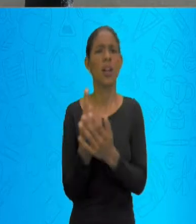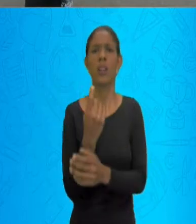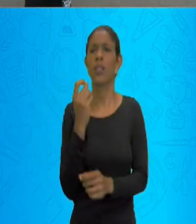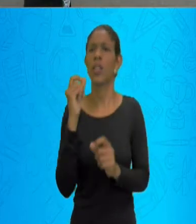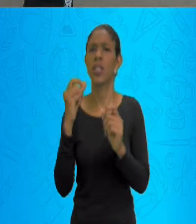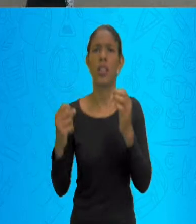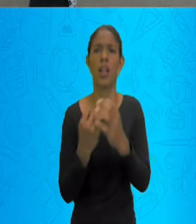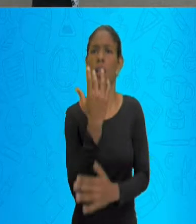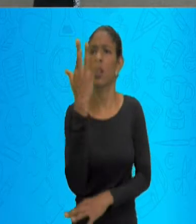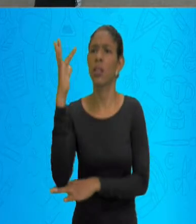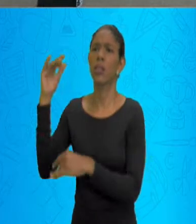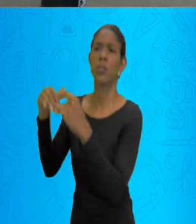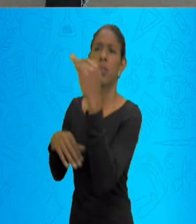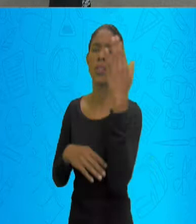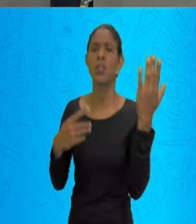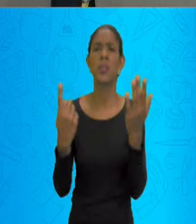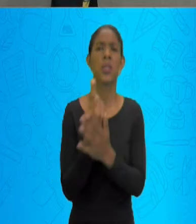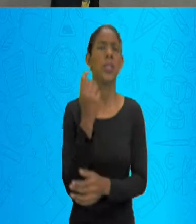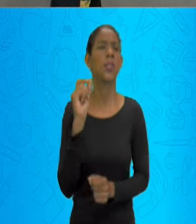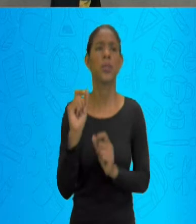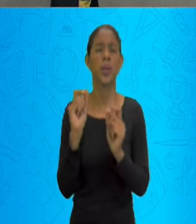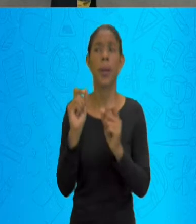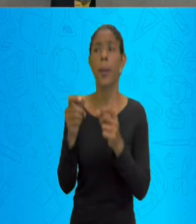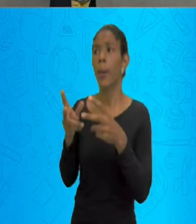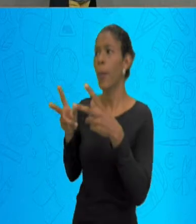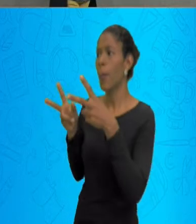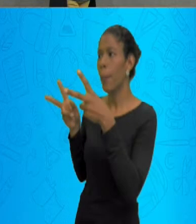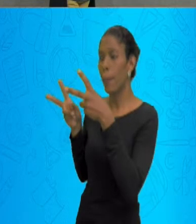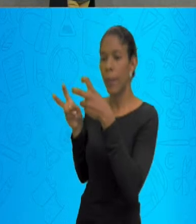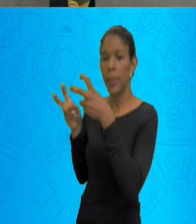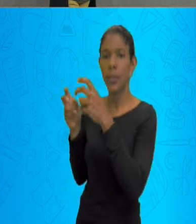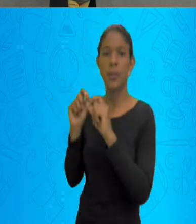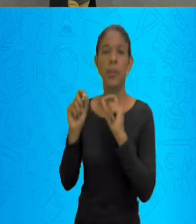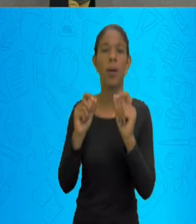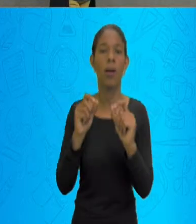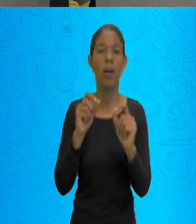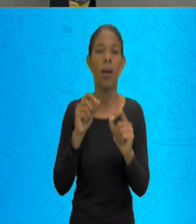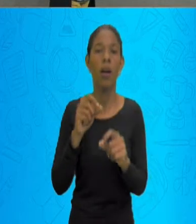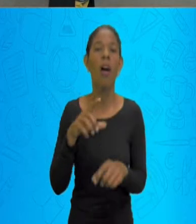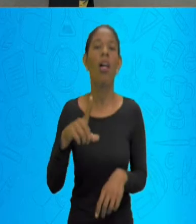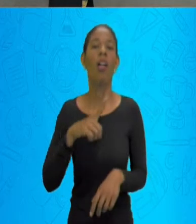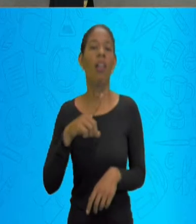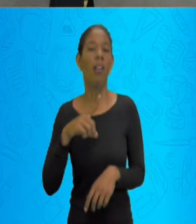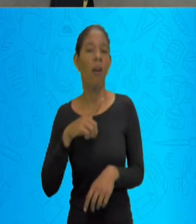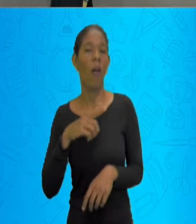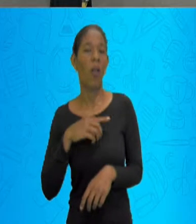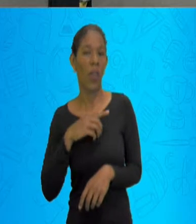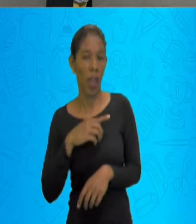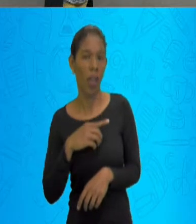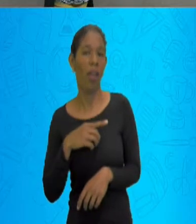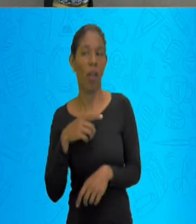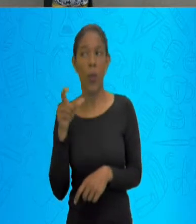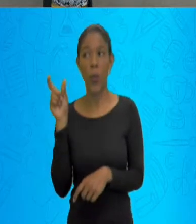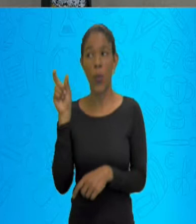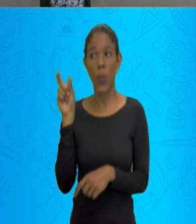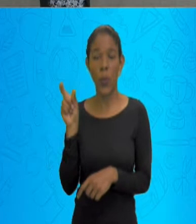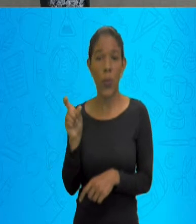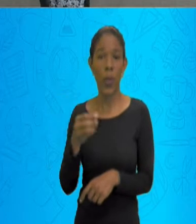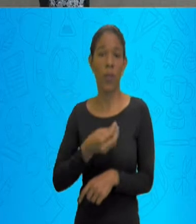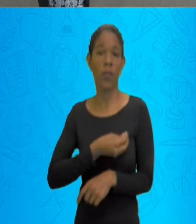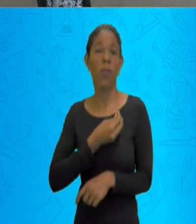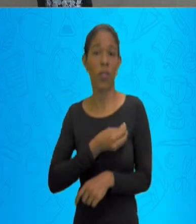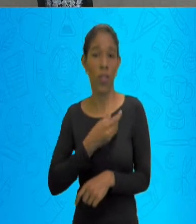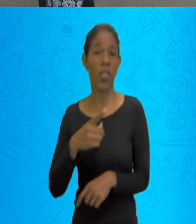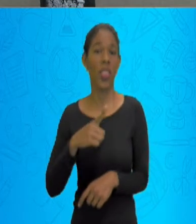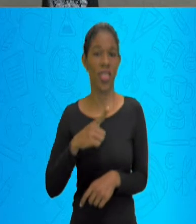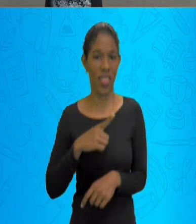natureza, aí a gente percebe que tem um bichinho ali no meio daquilo tudo ali. Mas se a gente não prestar muita